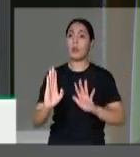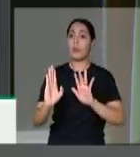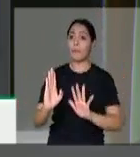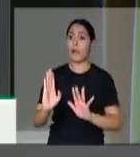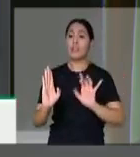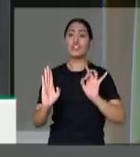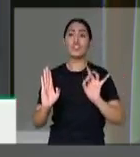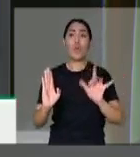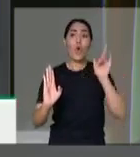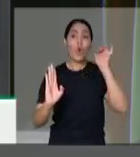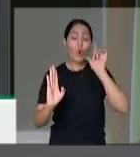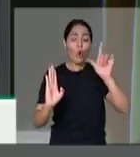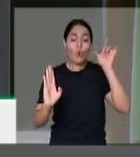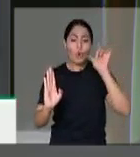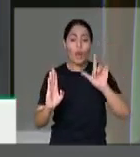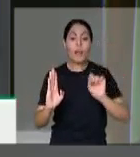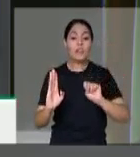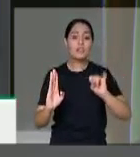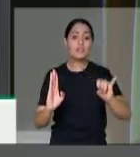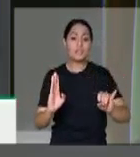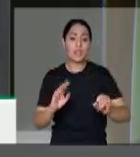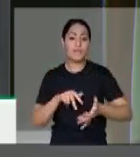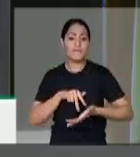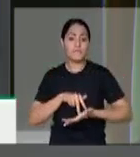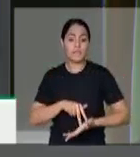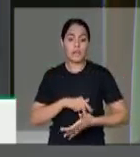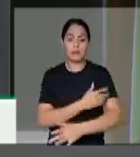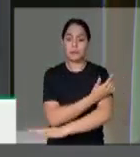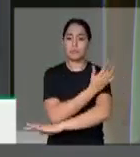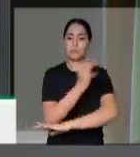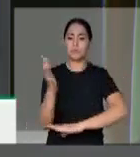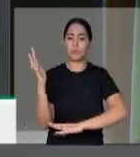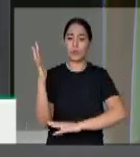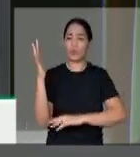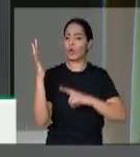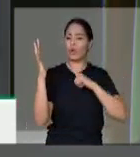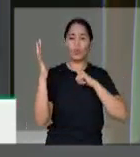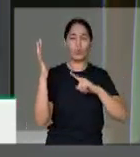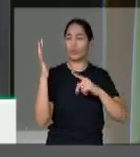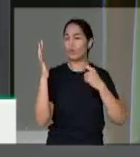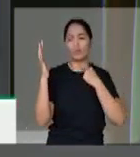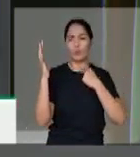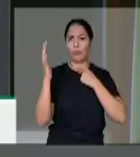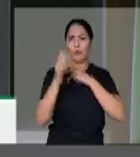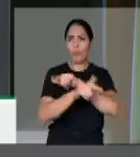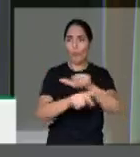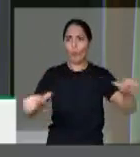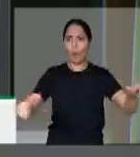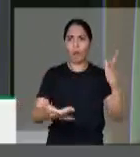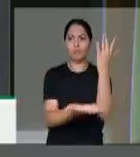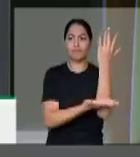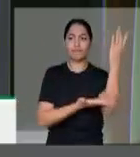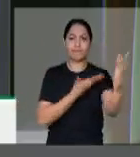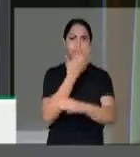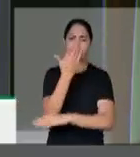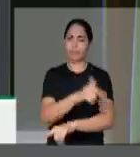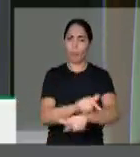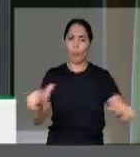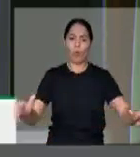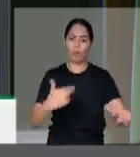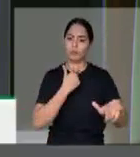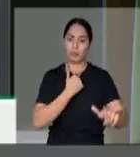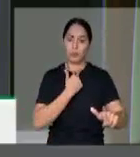orgulho nacional se continuar existindo, em vez de dar lugar a um deserto. Não há razões